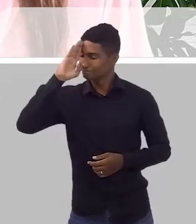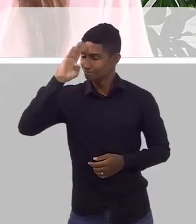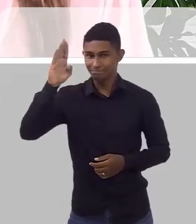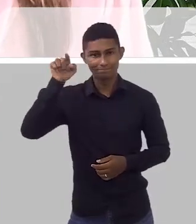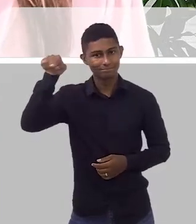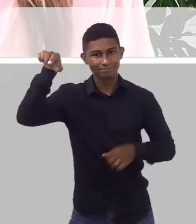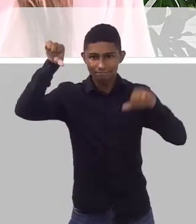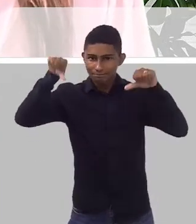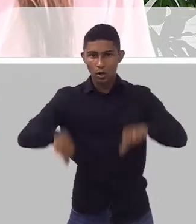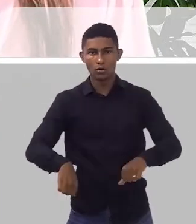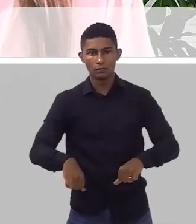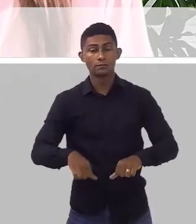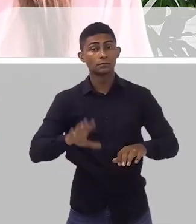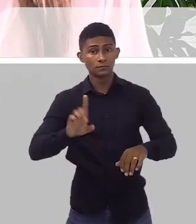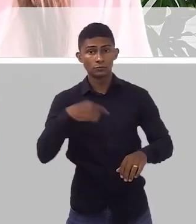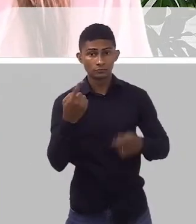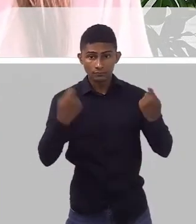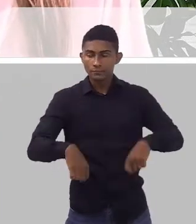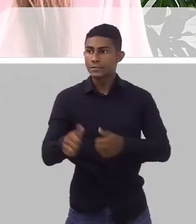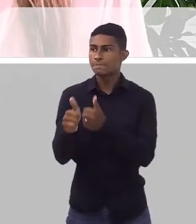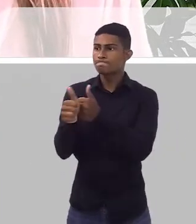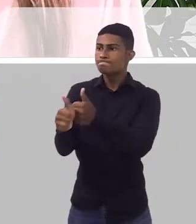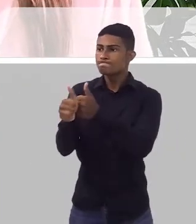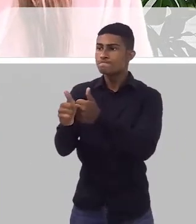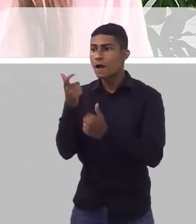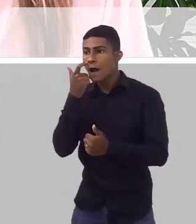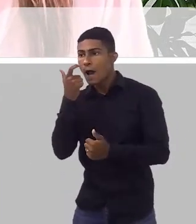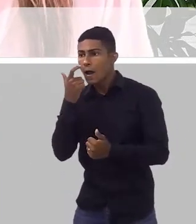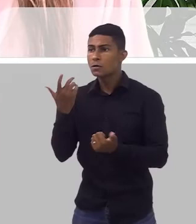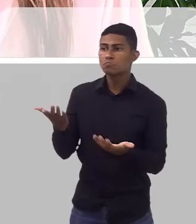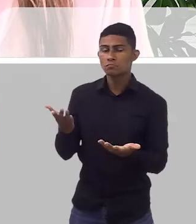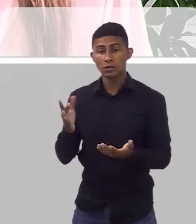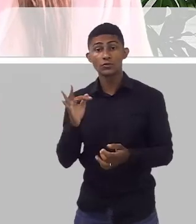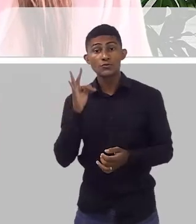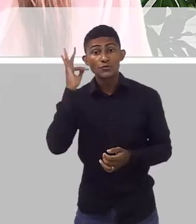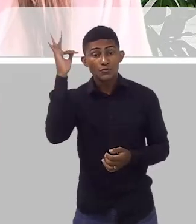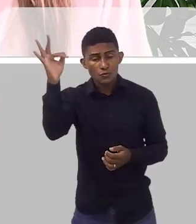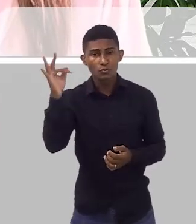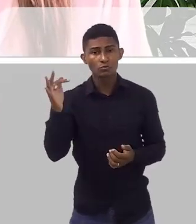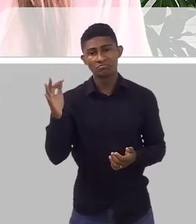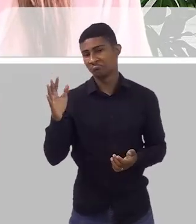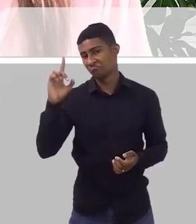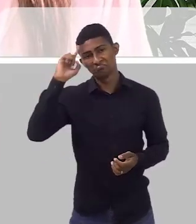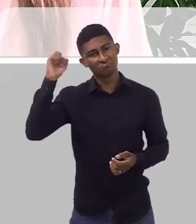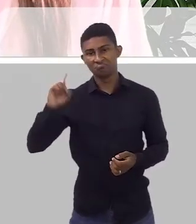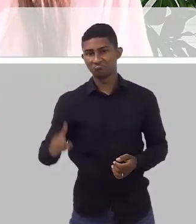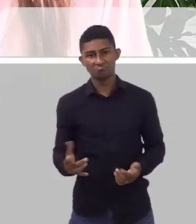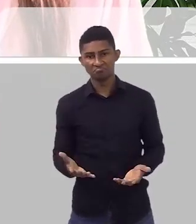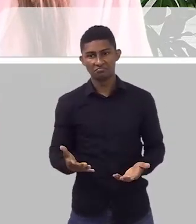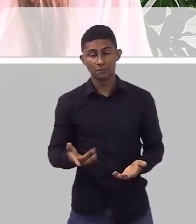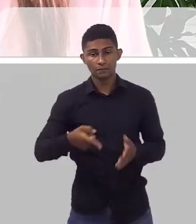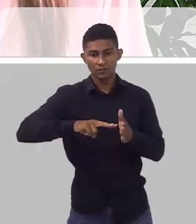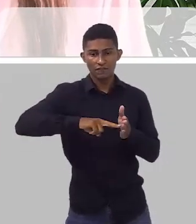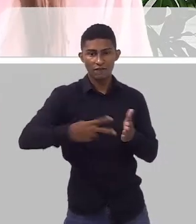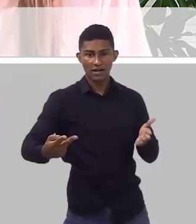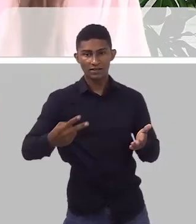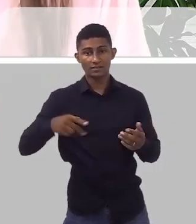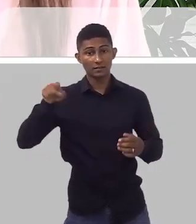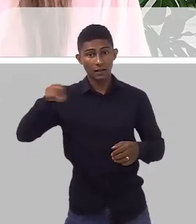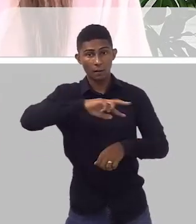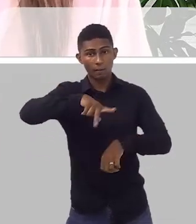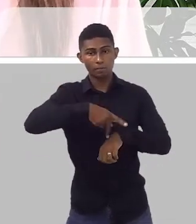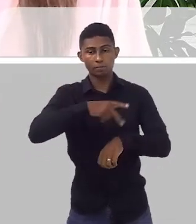é sempre um desafio a nós entendermos ou prevermos o futuro. O risco de, seja esta variante que